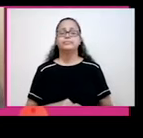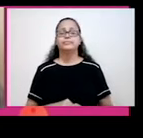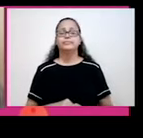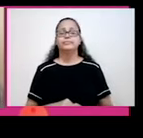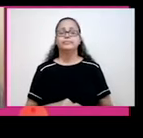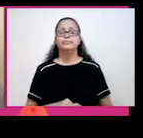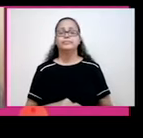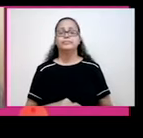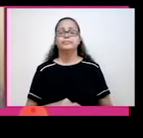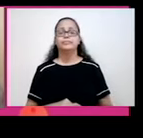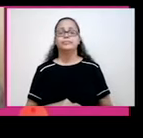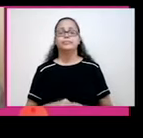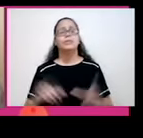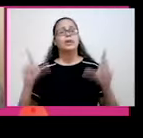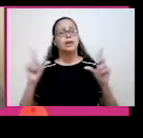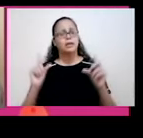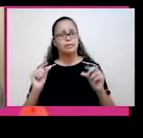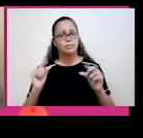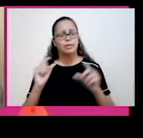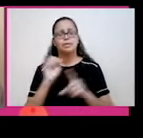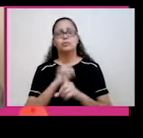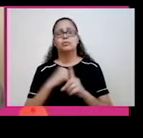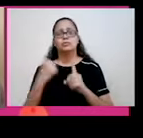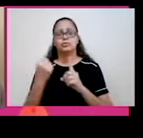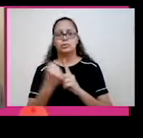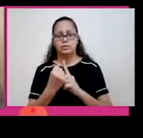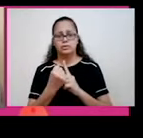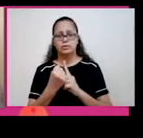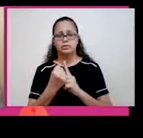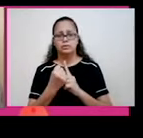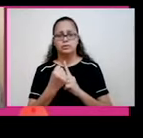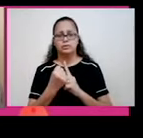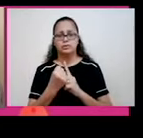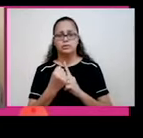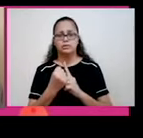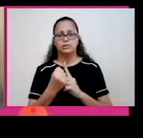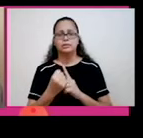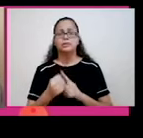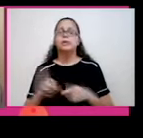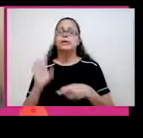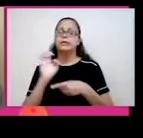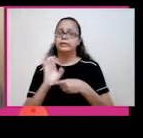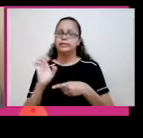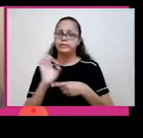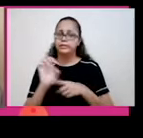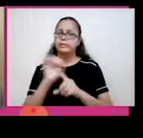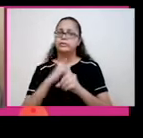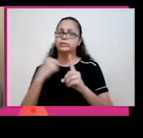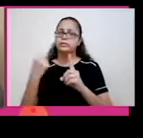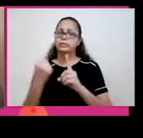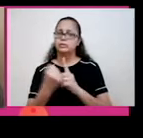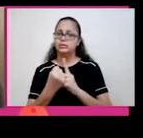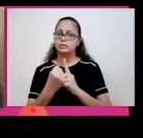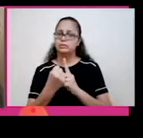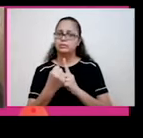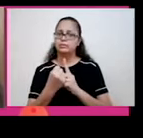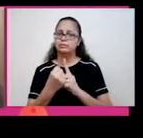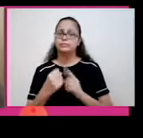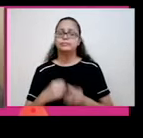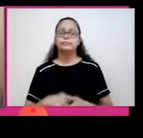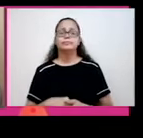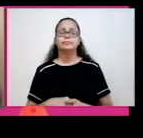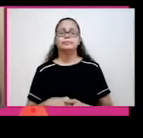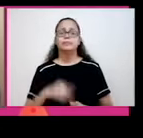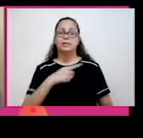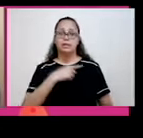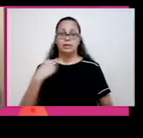Certo? E menos socialista, porque a economia de Estado é a economia socialista, a economia de mercado é a economia capitalista.